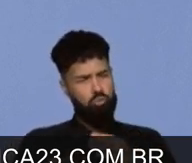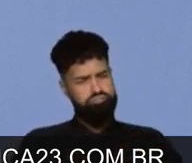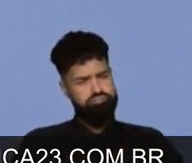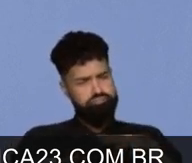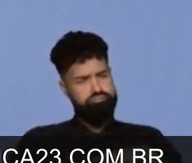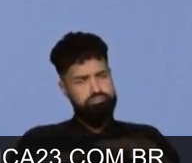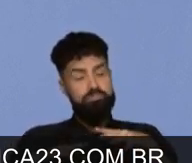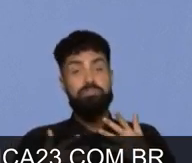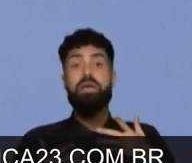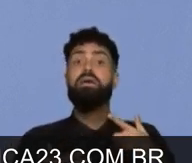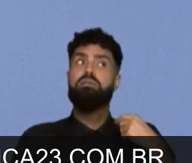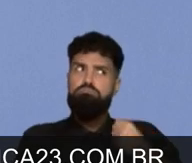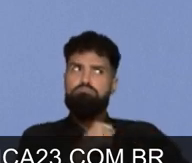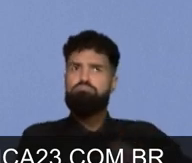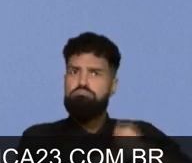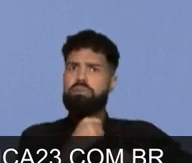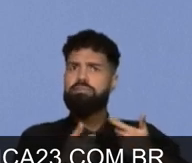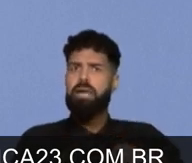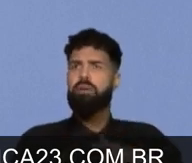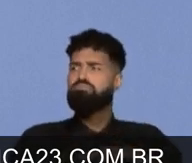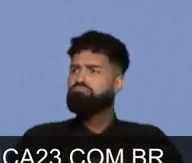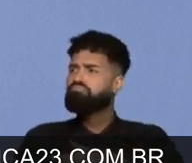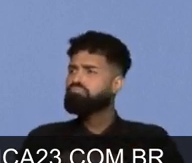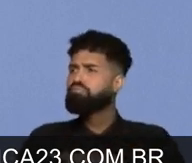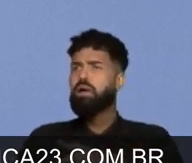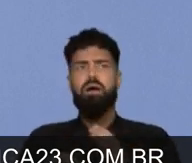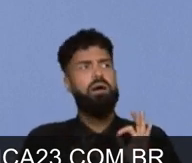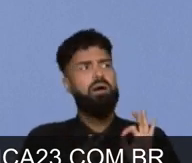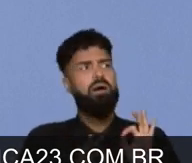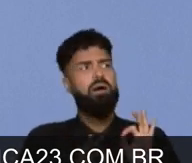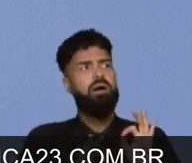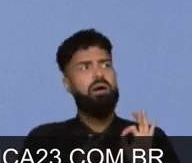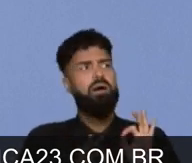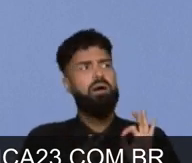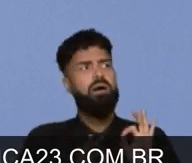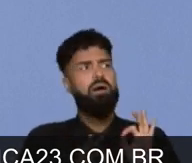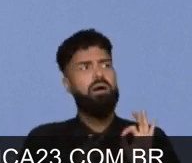de obra, tecidos e maquinário para a indústria têxtil e de moda.